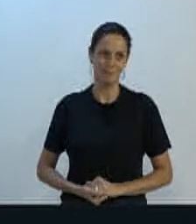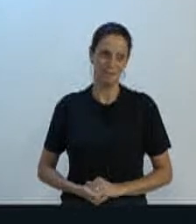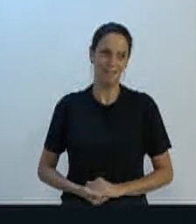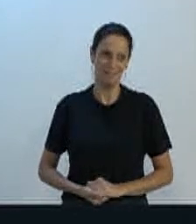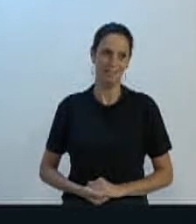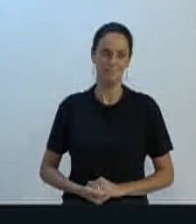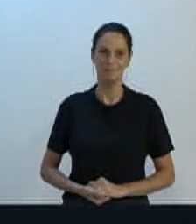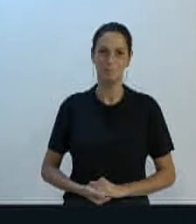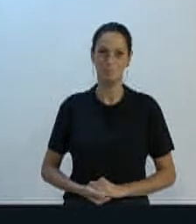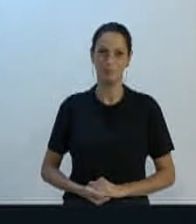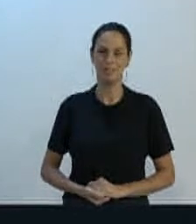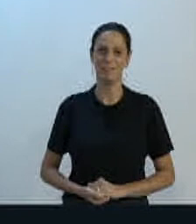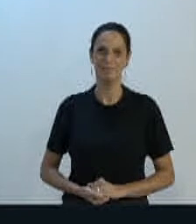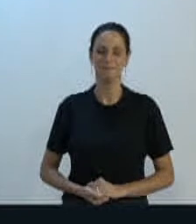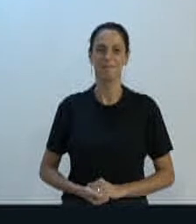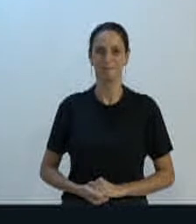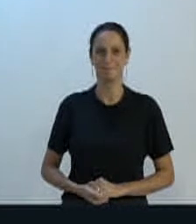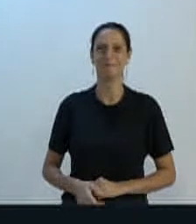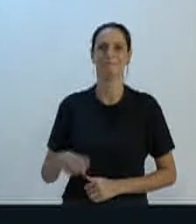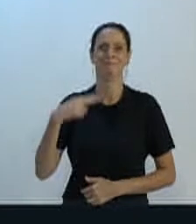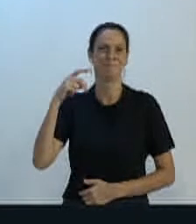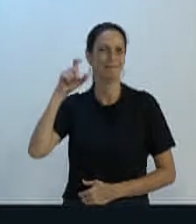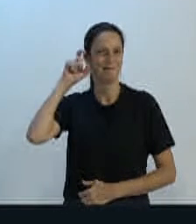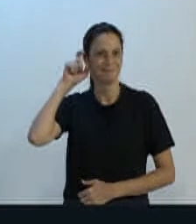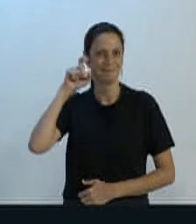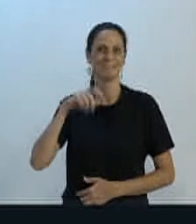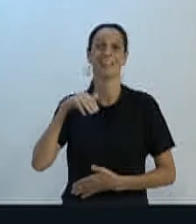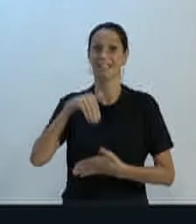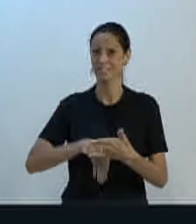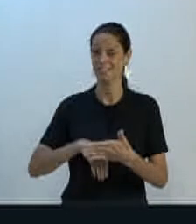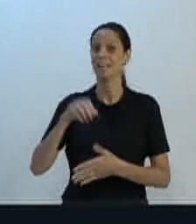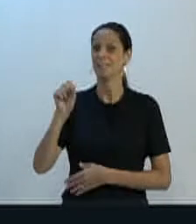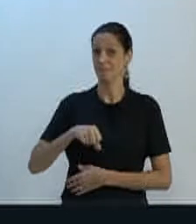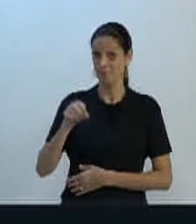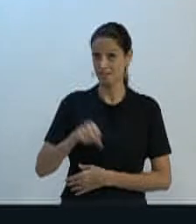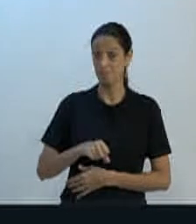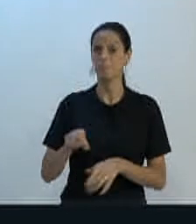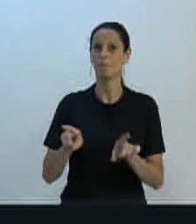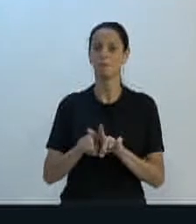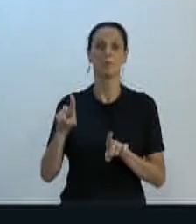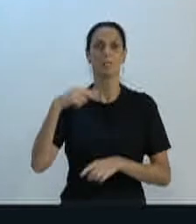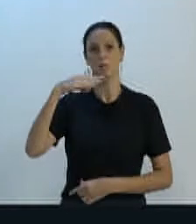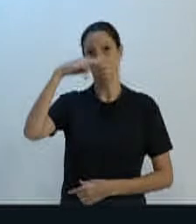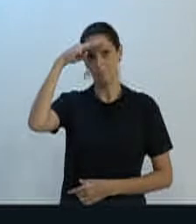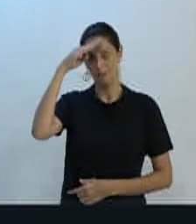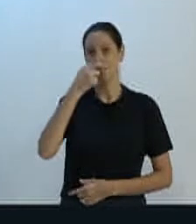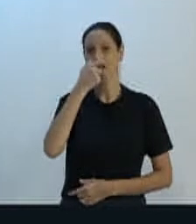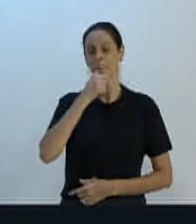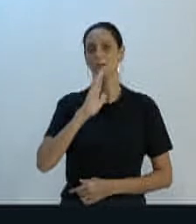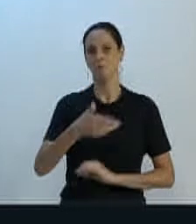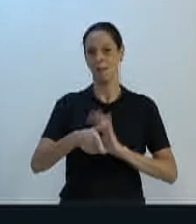Preciso o registro do voto do vereador Mantel. Vereador Jovino está dispensado. Vereador Becker.